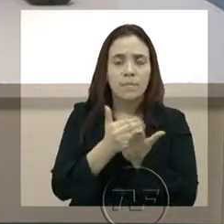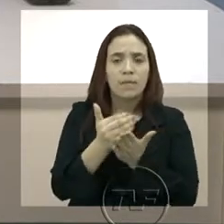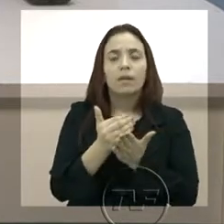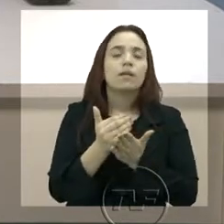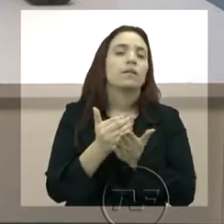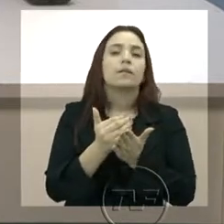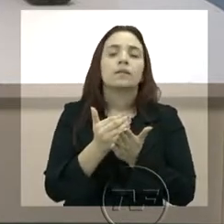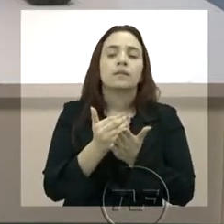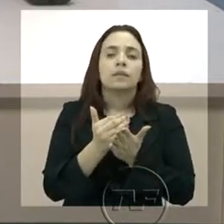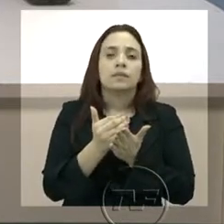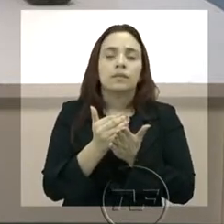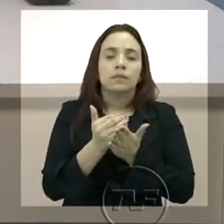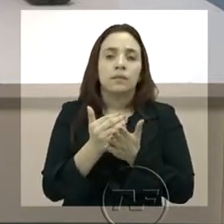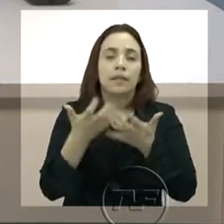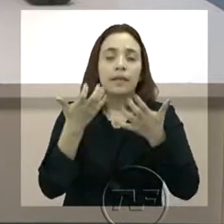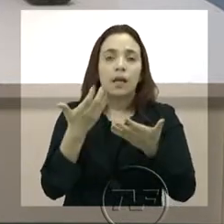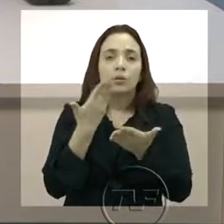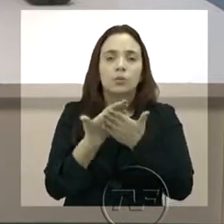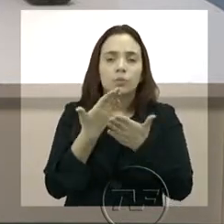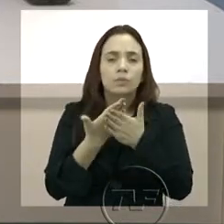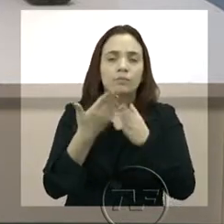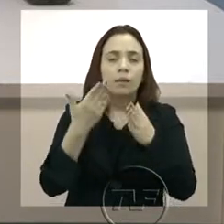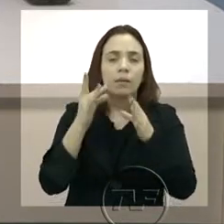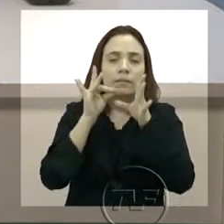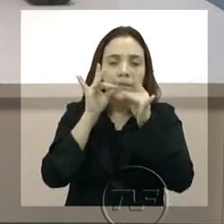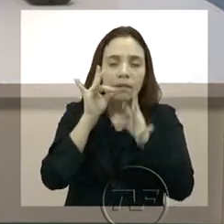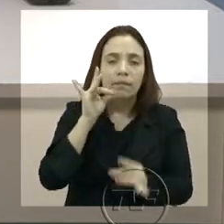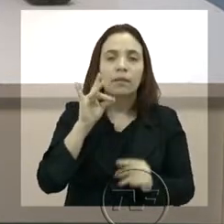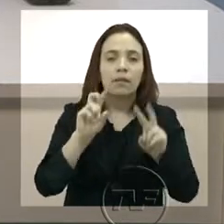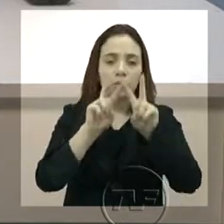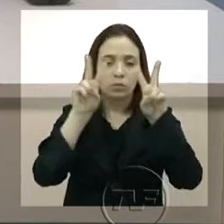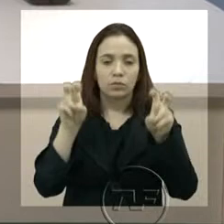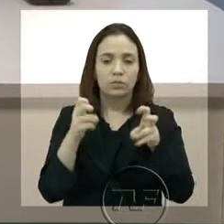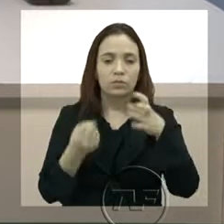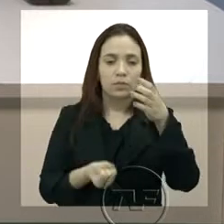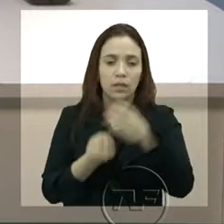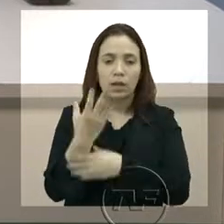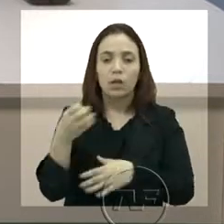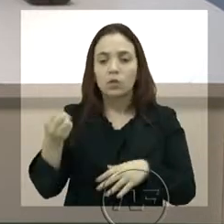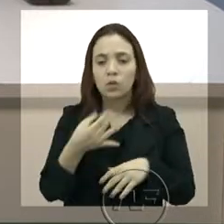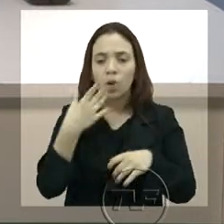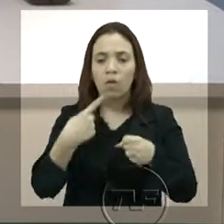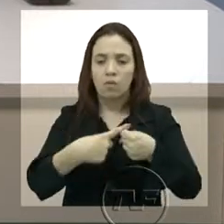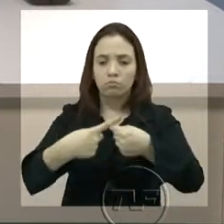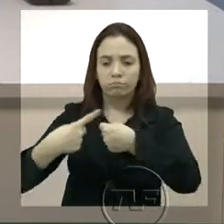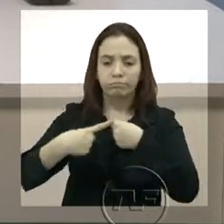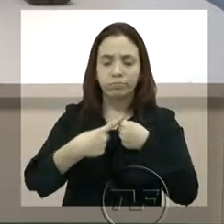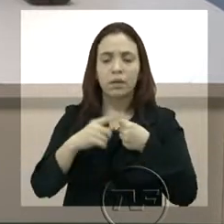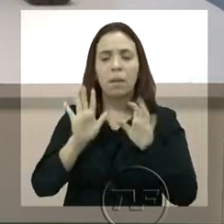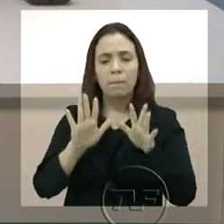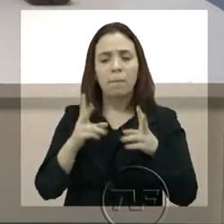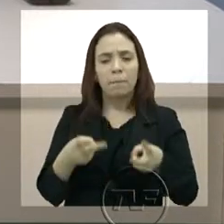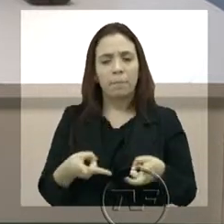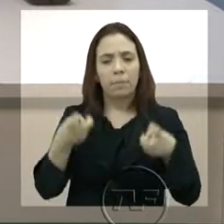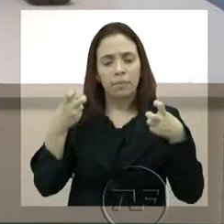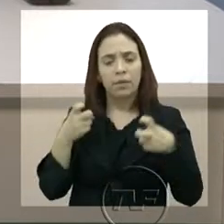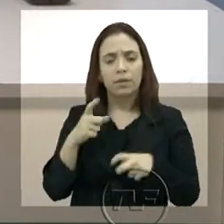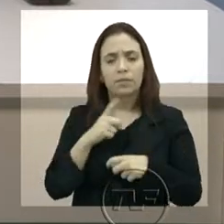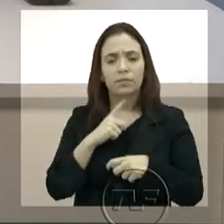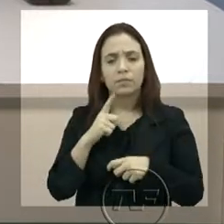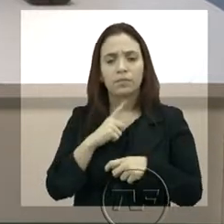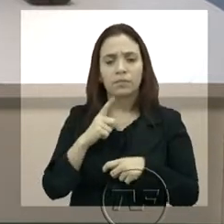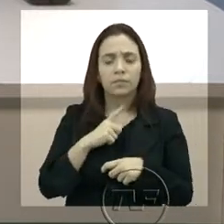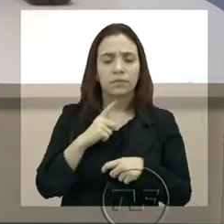buscando, aprofundando o debate sobre a possibilidade de criação de novos municípios. Mas aí percebeu que havia